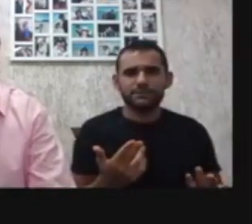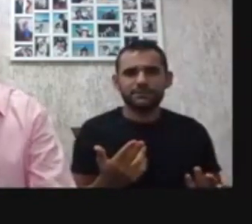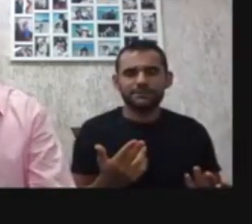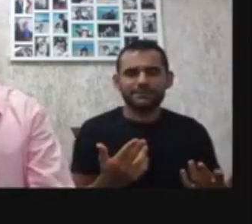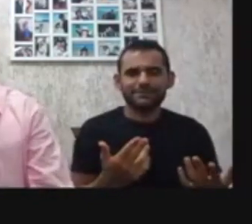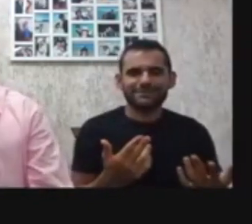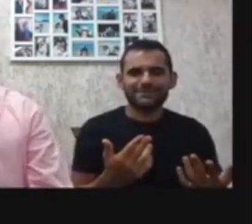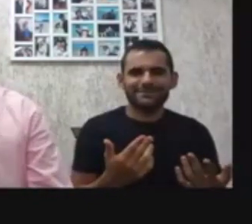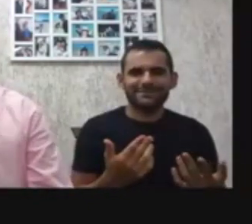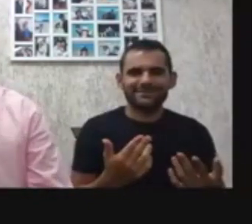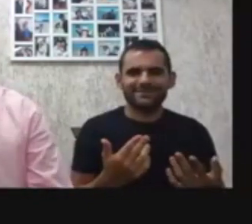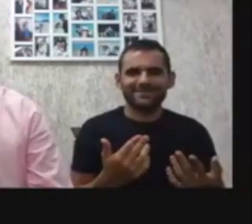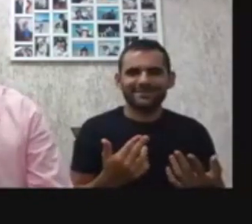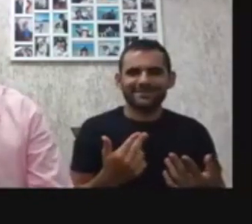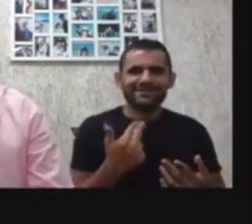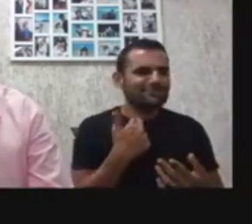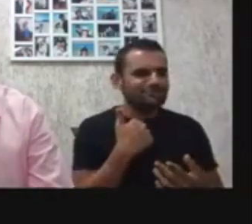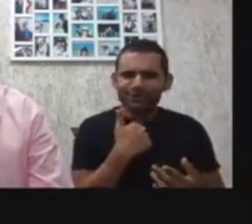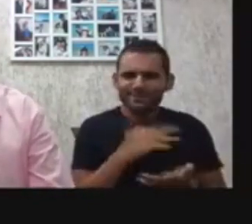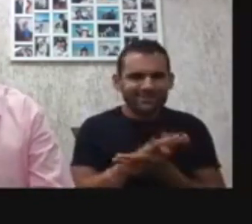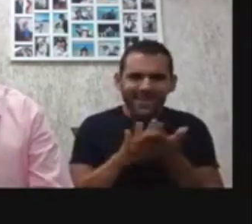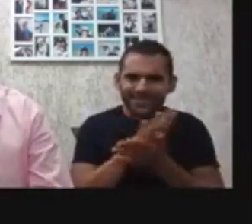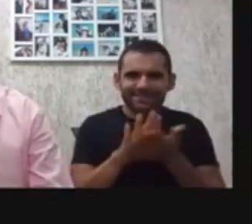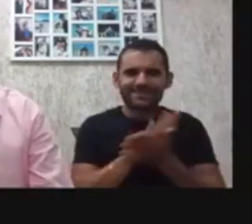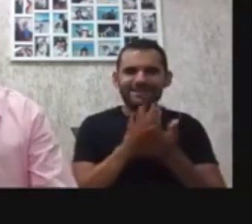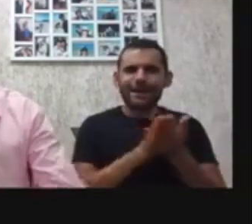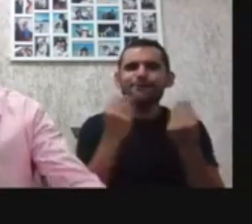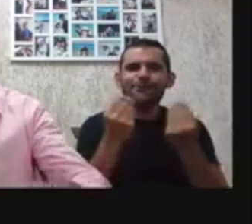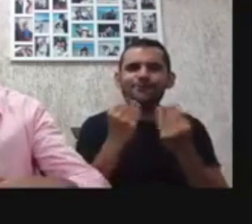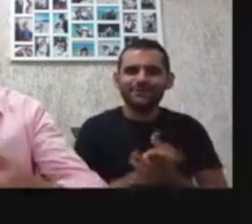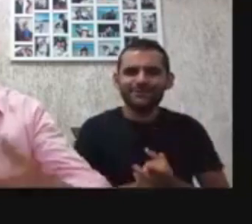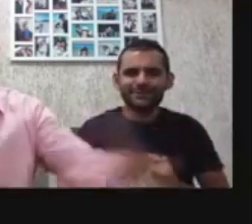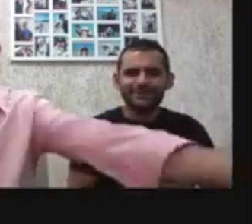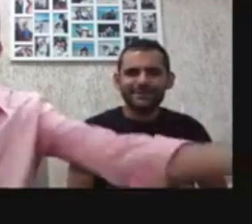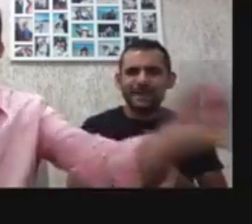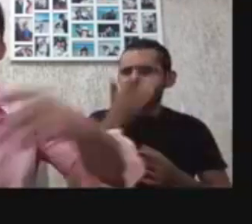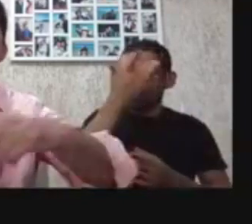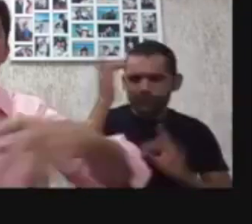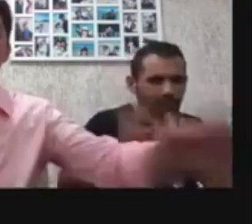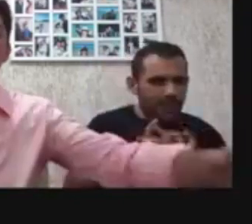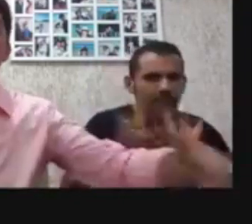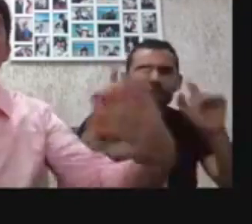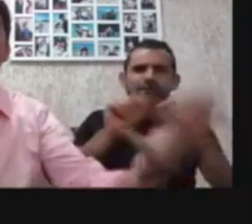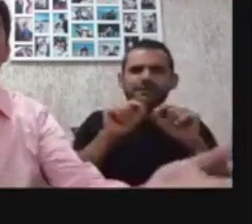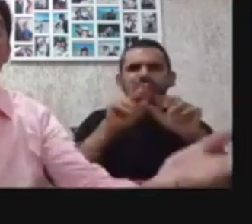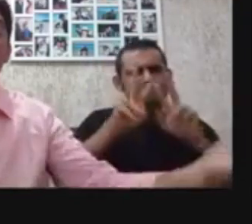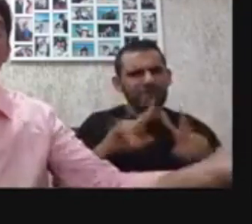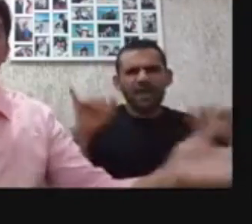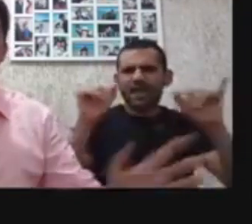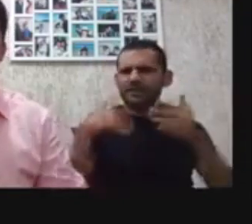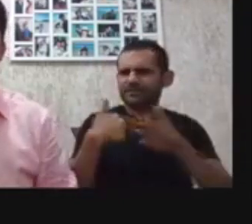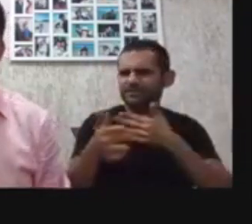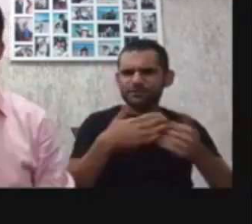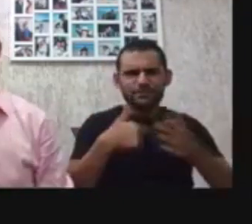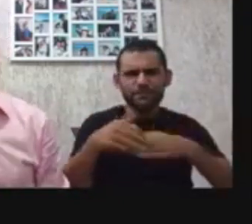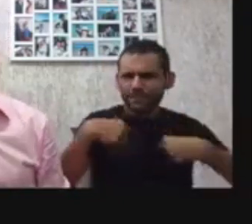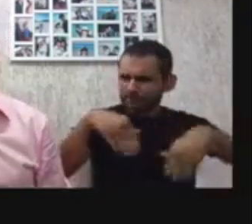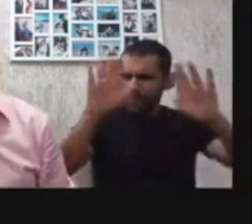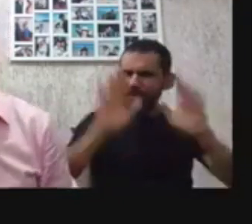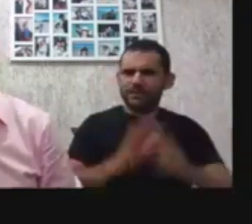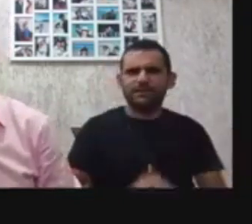ah, esse negócio de nada pode, sabe? Pelo amor de Deus, deixa as pessoas serem livres, fazer o que elas querem. Quer trabalhar, deixa